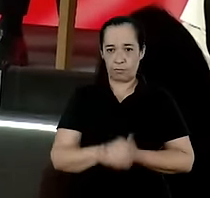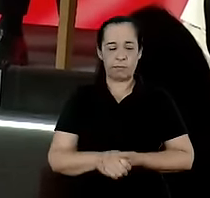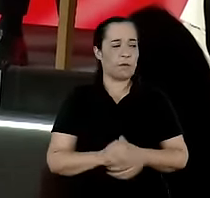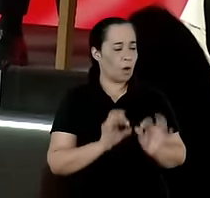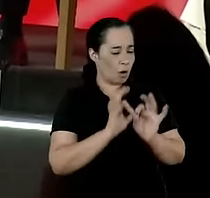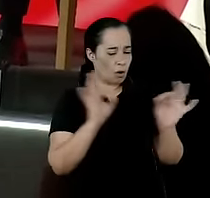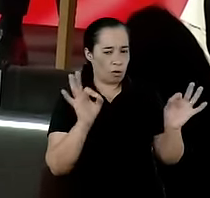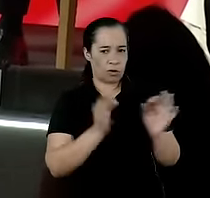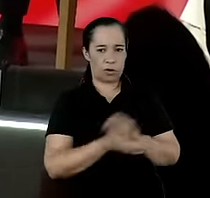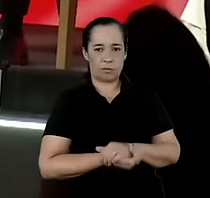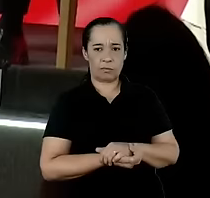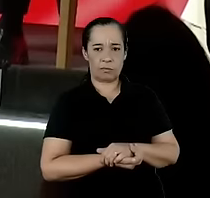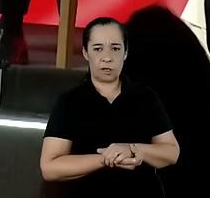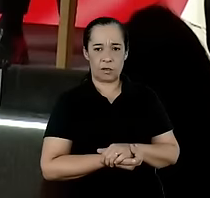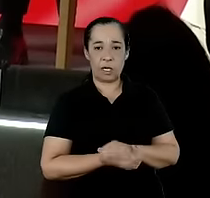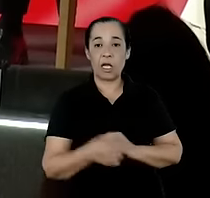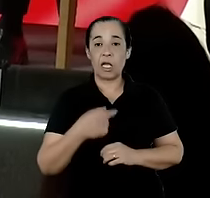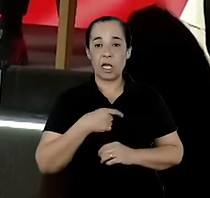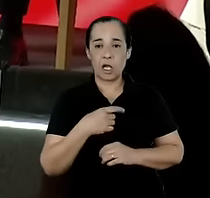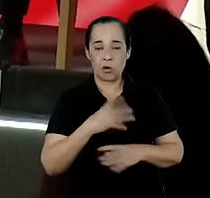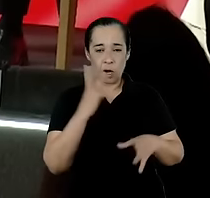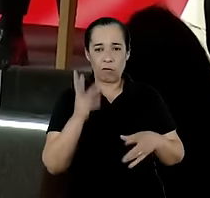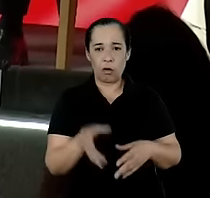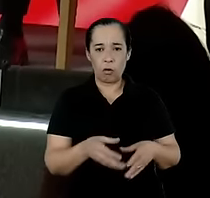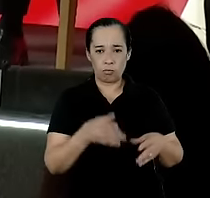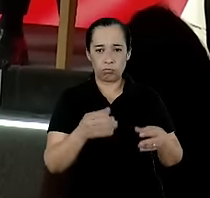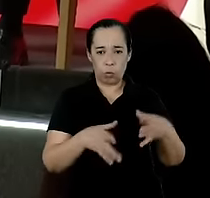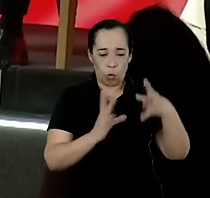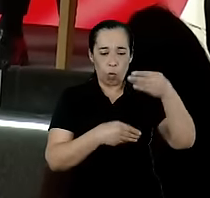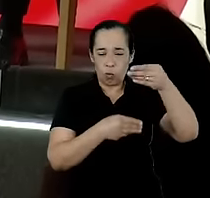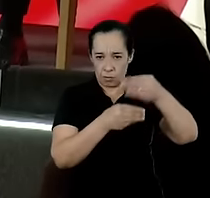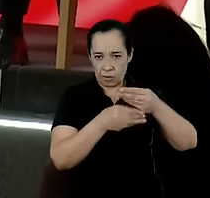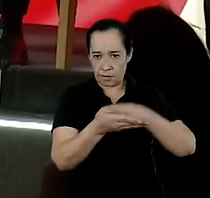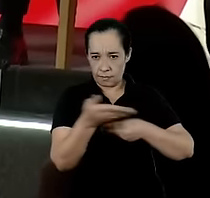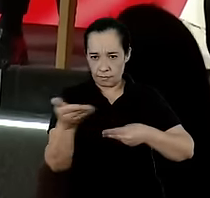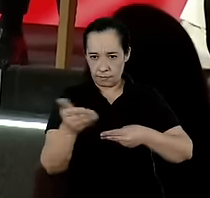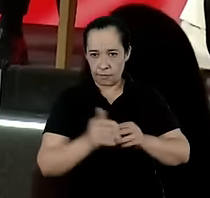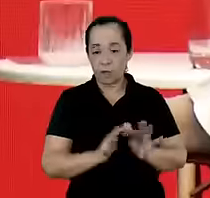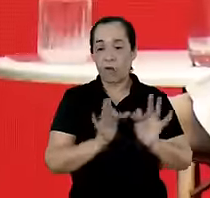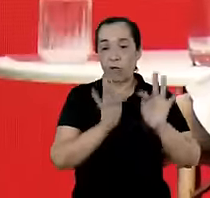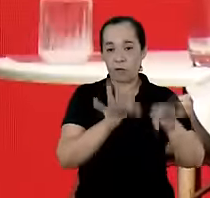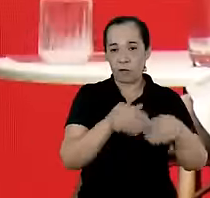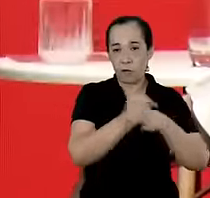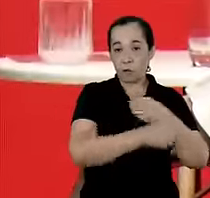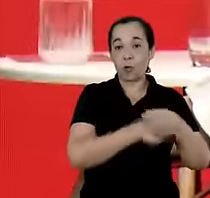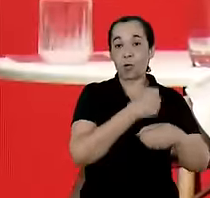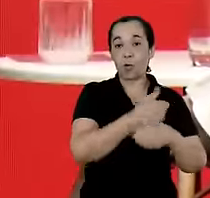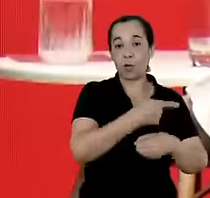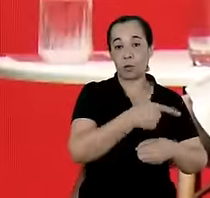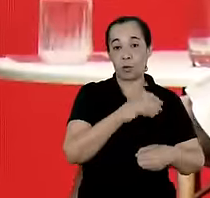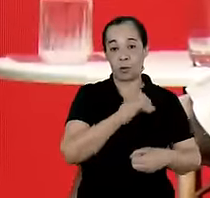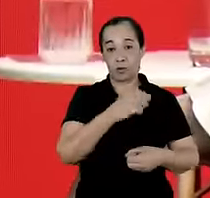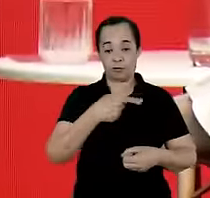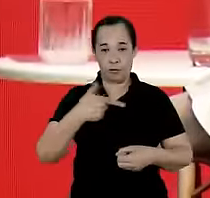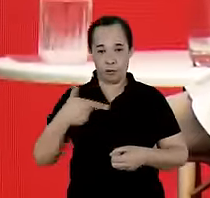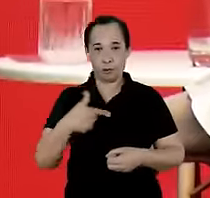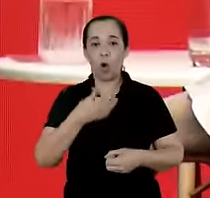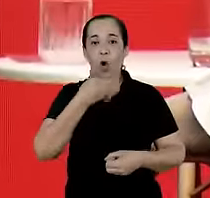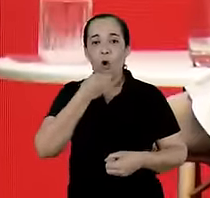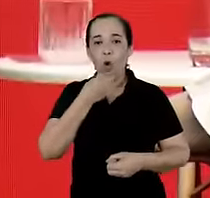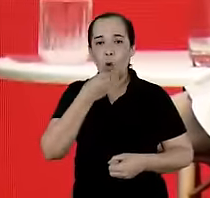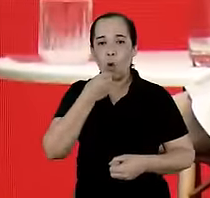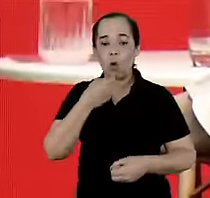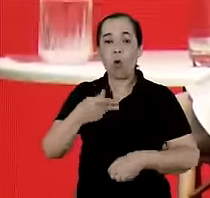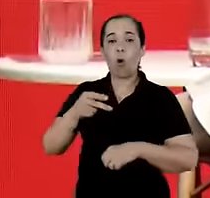fazer uma ráp recapitulação né Eh desde o final do ano passado né quando xijin ping foi eh eh eh eh